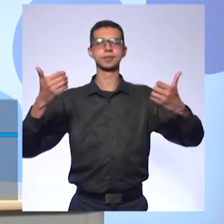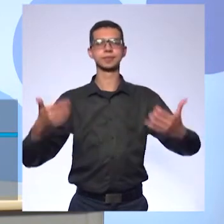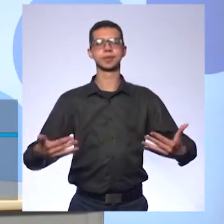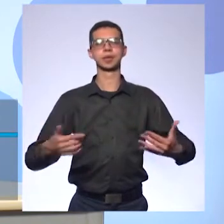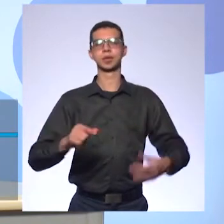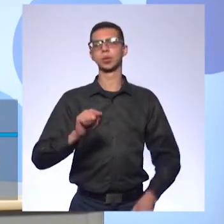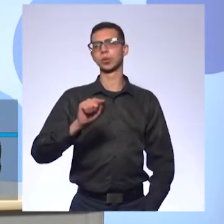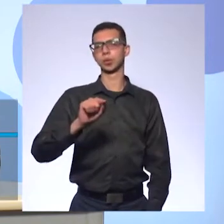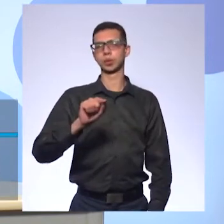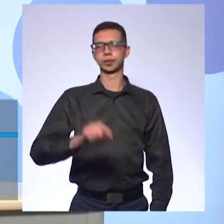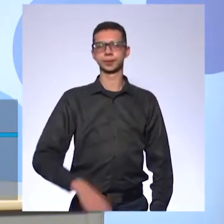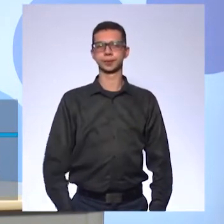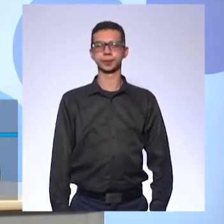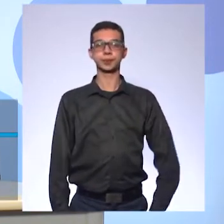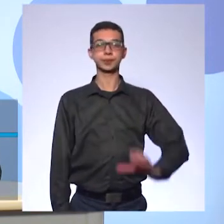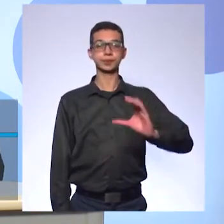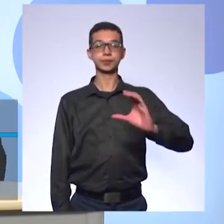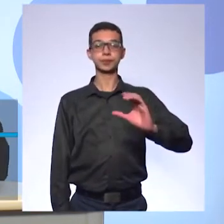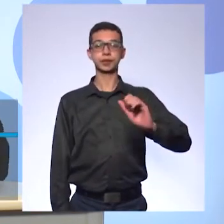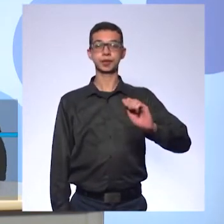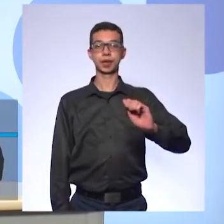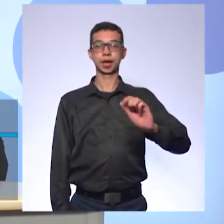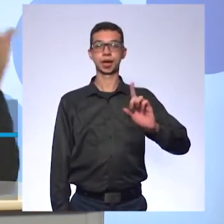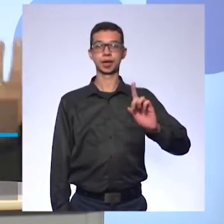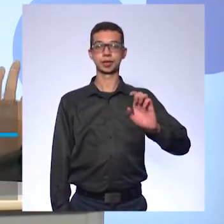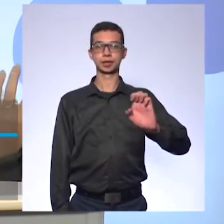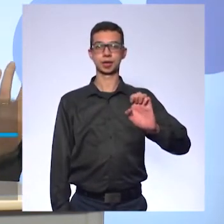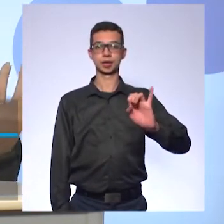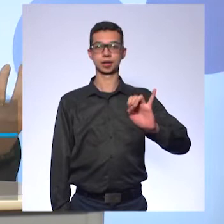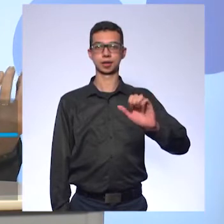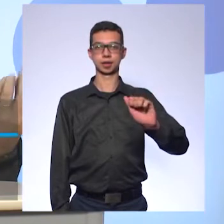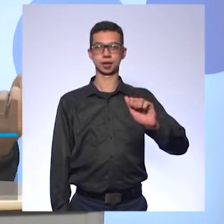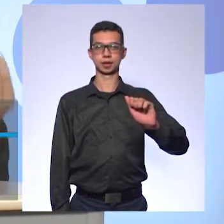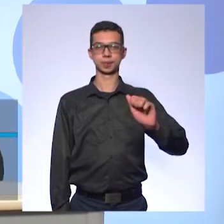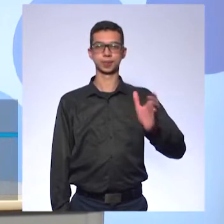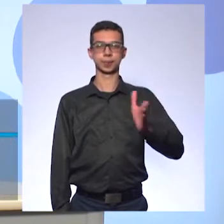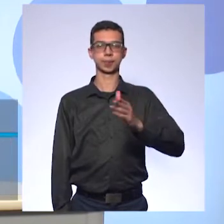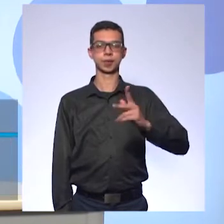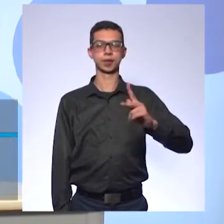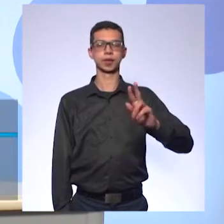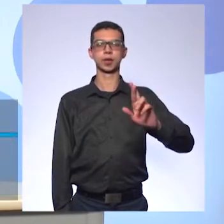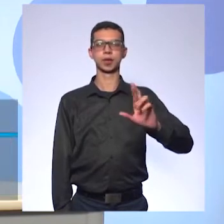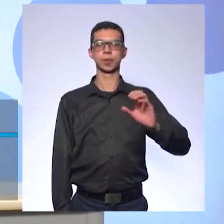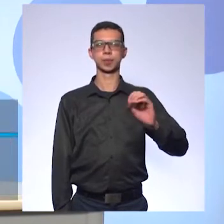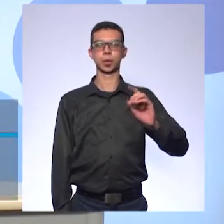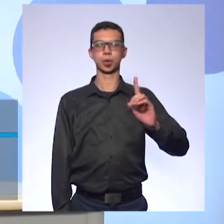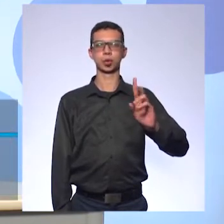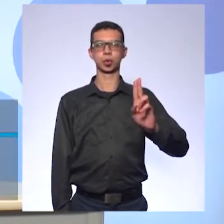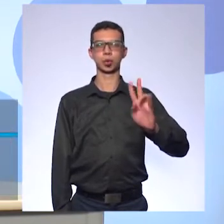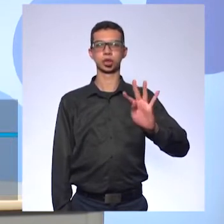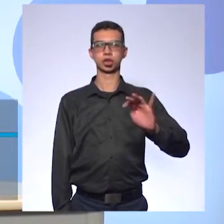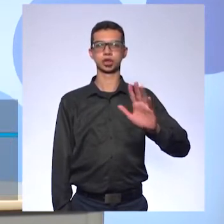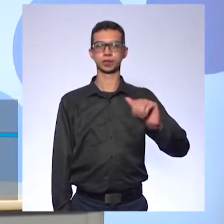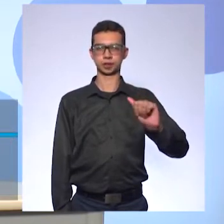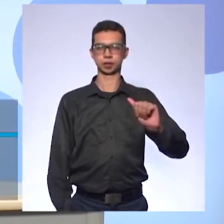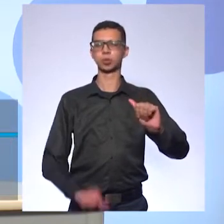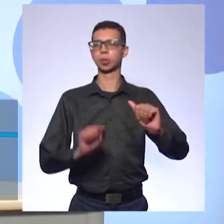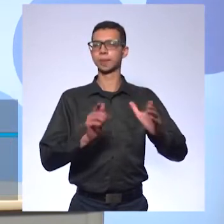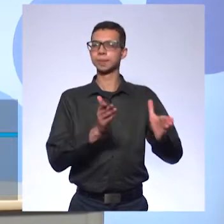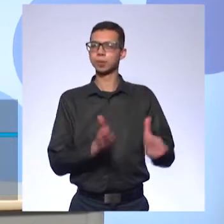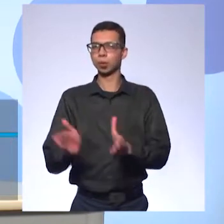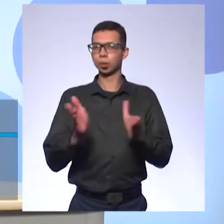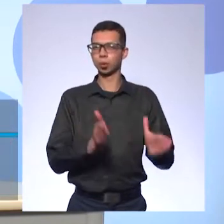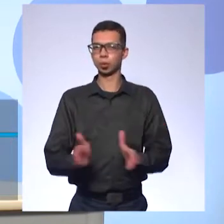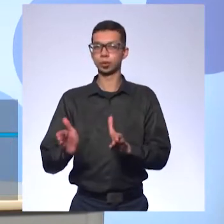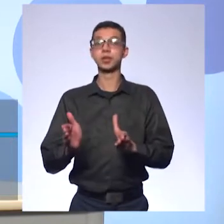da cadeia produtiva. Aí, para que a gente falasse da cadeia produtiva, nós escolhemos um item, que é o vidro. Então, vocês vão observar